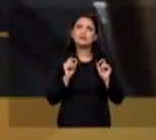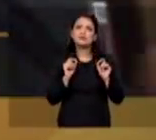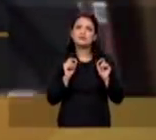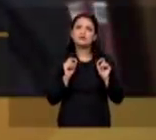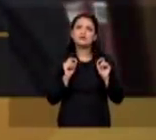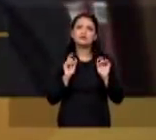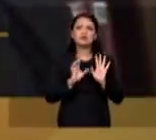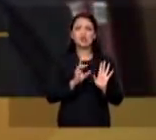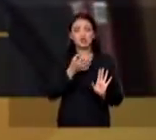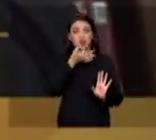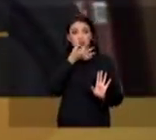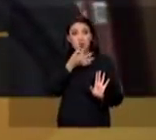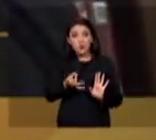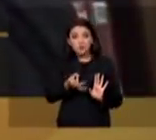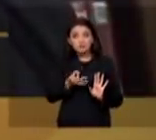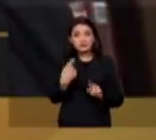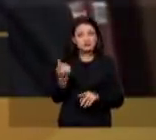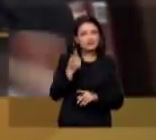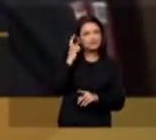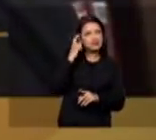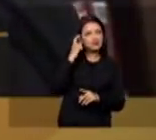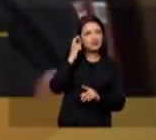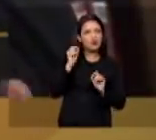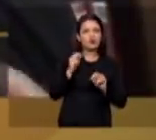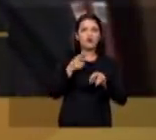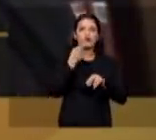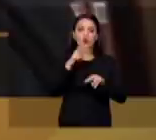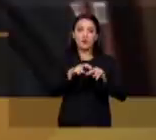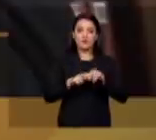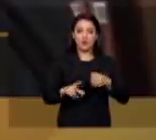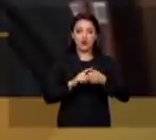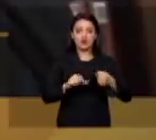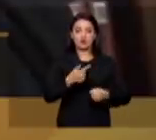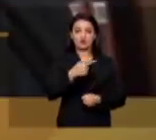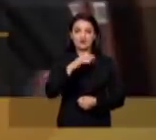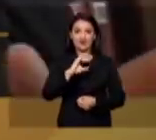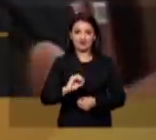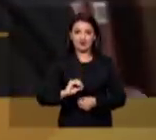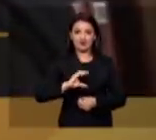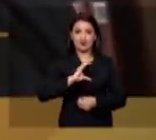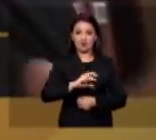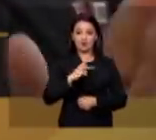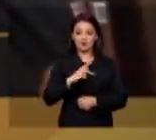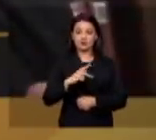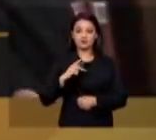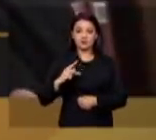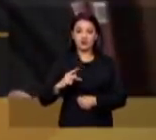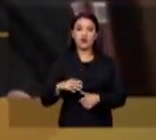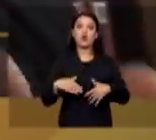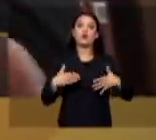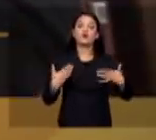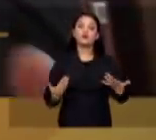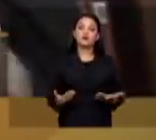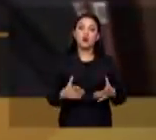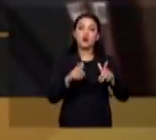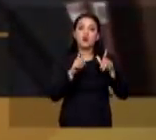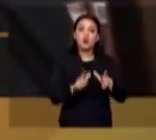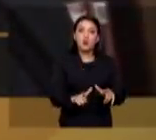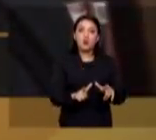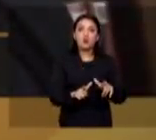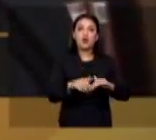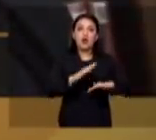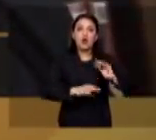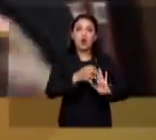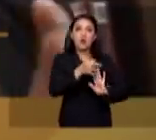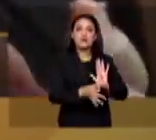uma posição, entendendo que, por força do artigo 70 do Código de Processo Penal, o foro competente, em princípio, seria